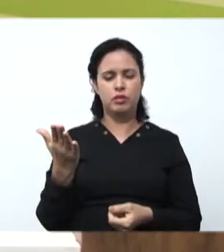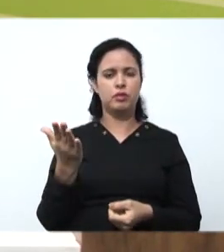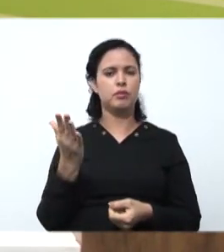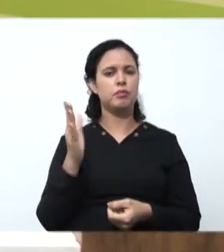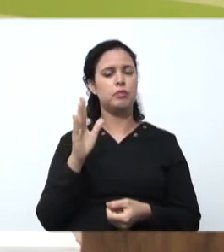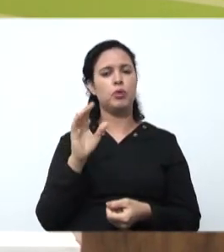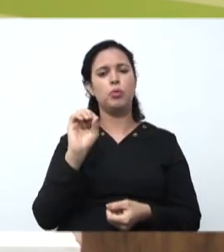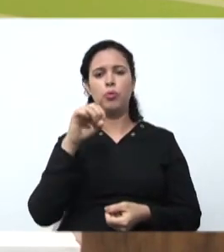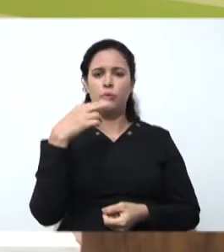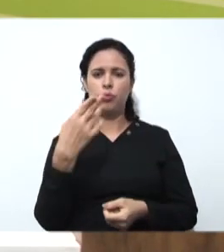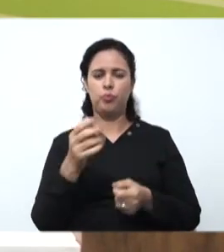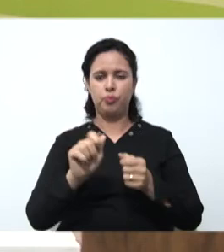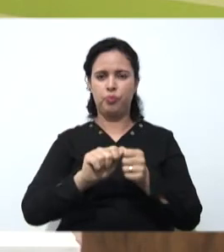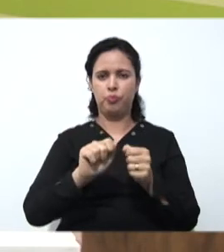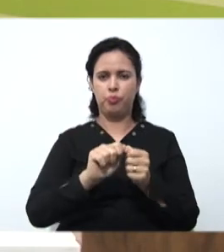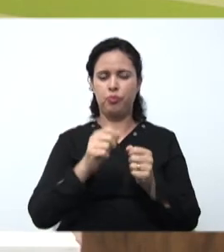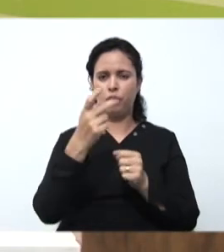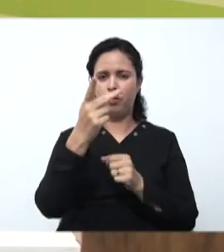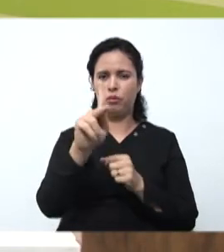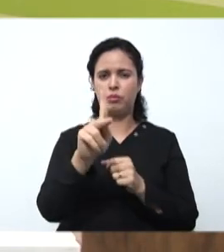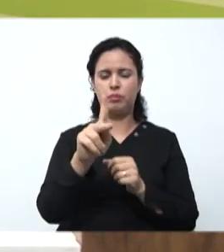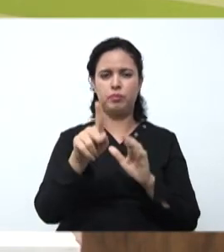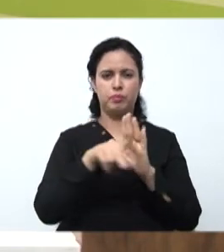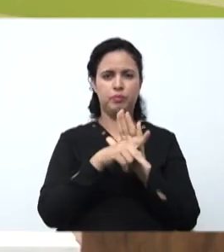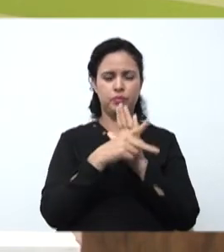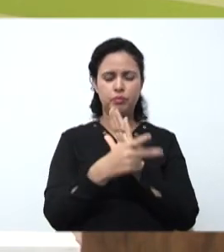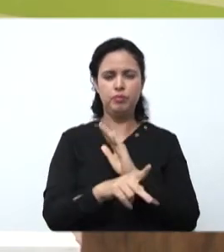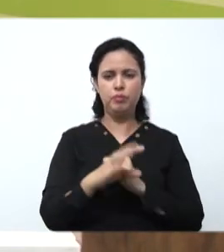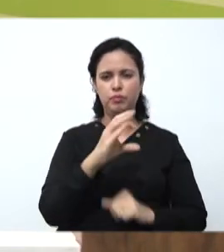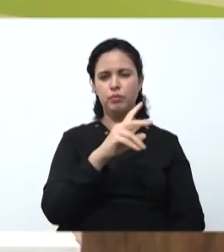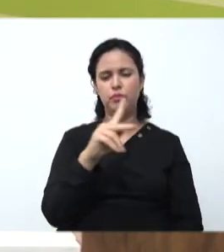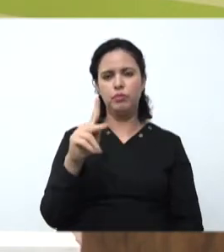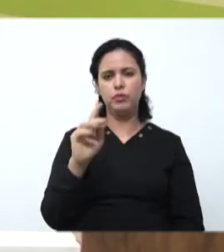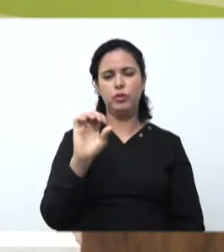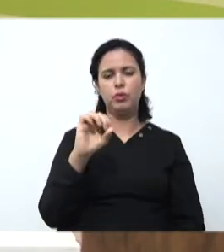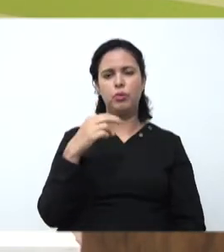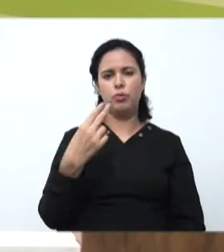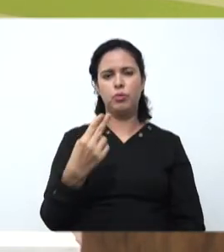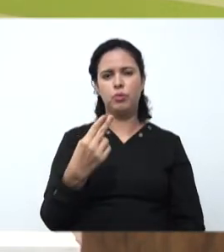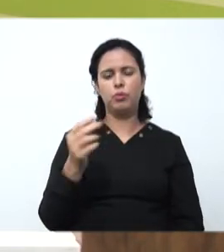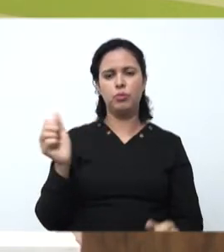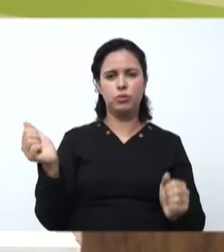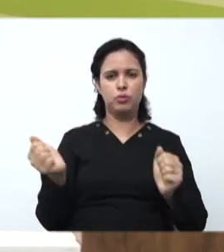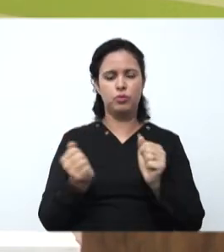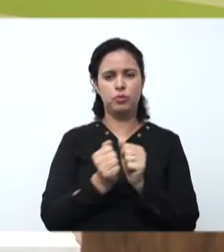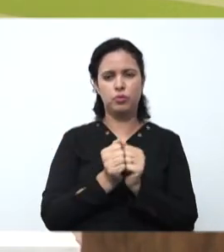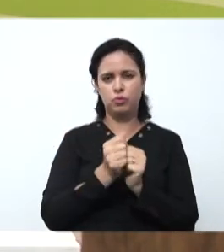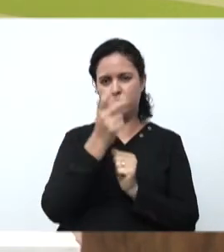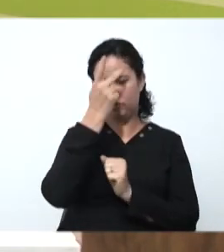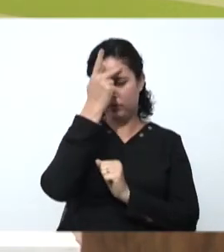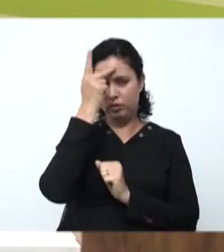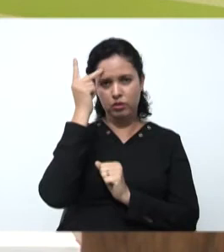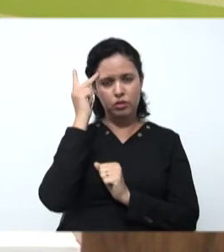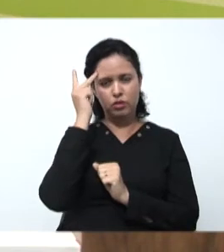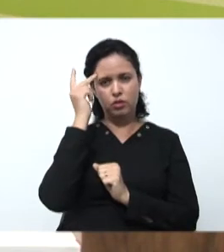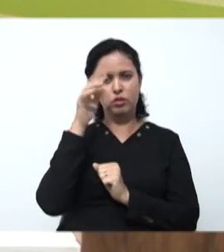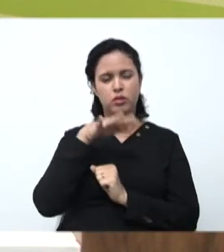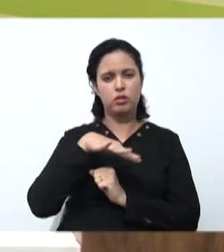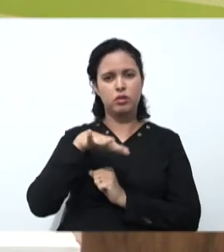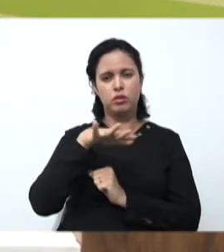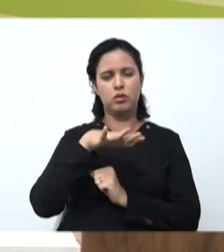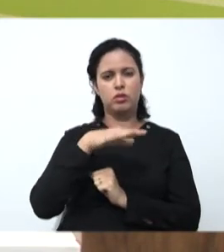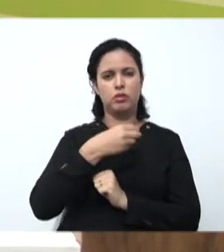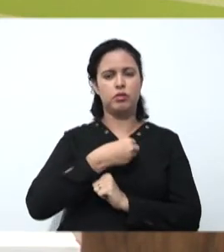sua própria cooperativa, não é, junto com os colegas, junto com as pessoas, né, do ambiente onde você vive,